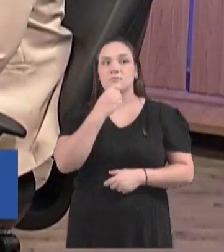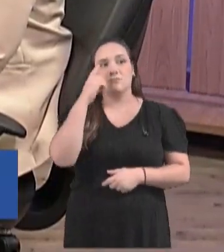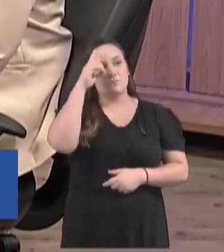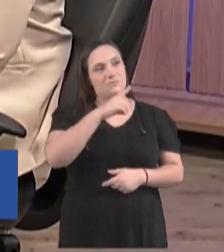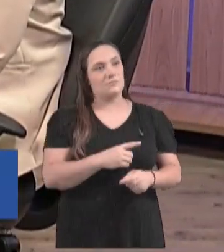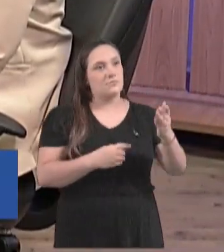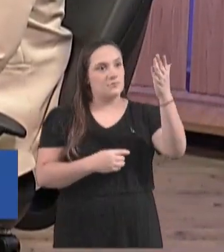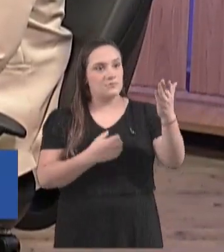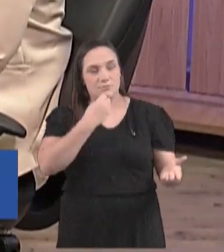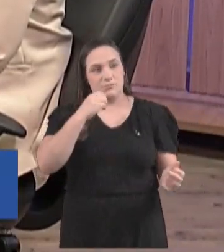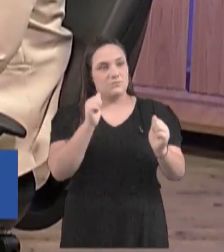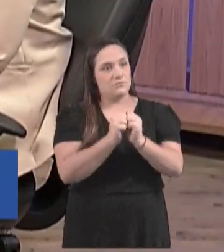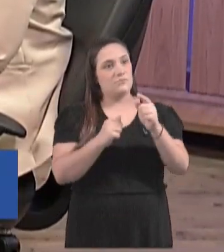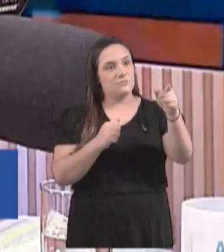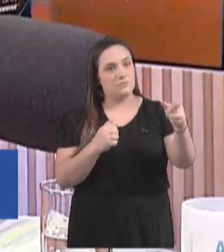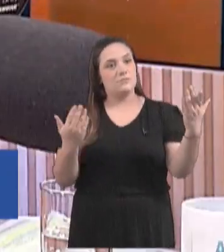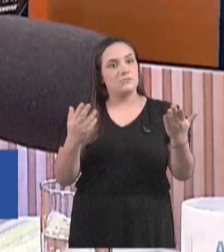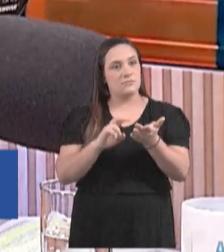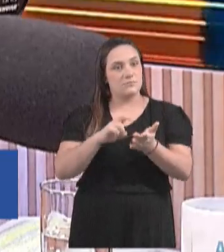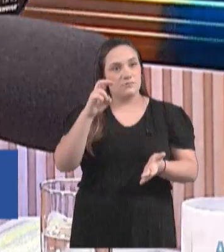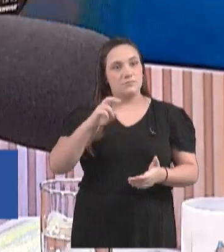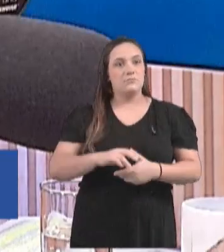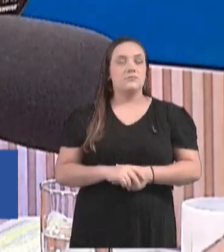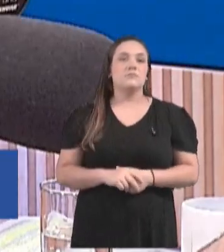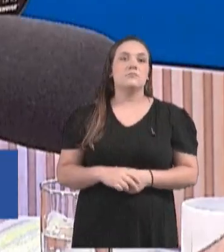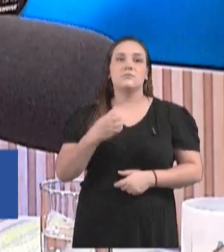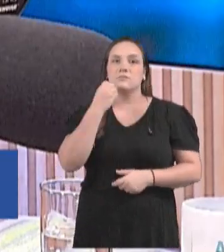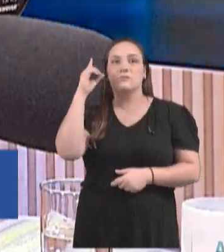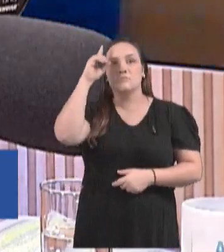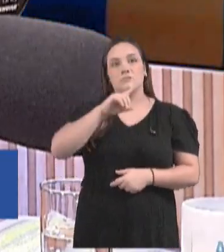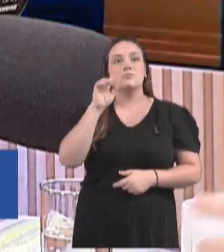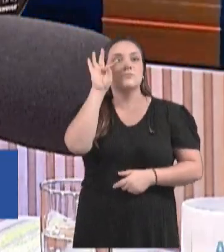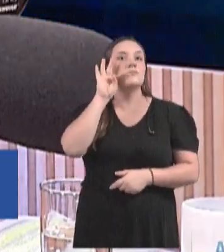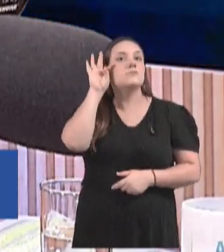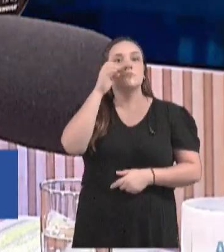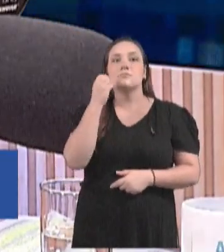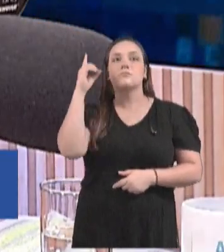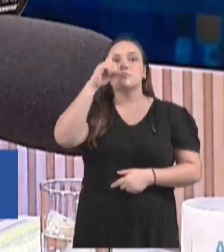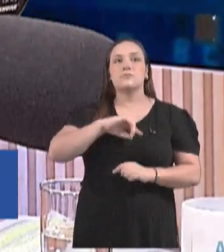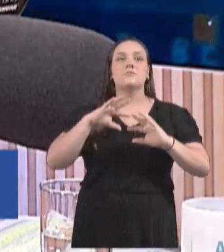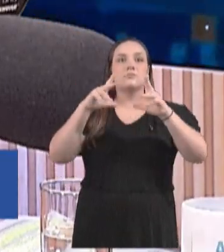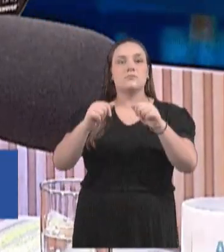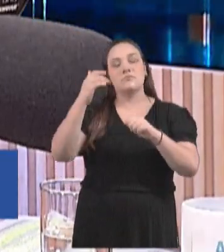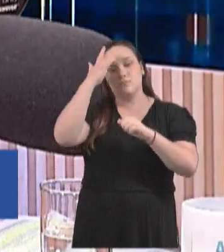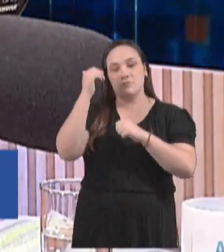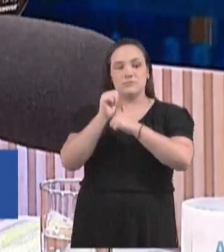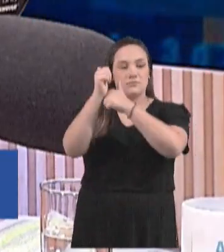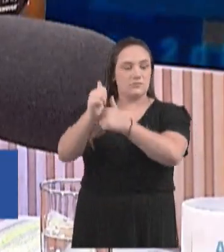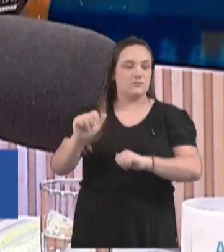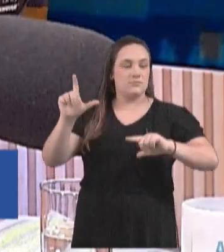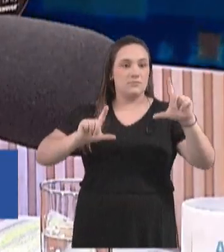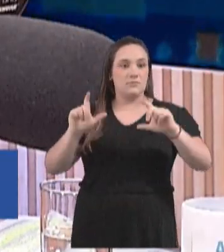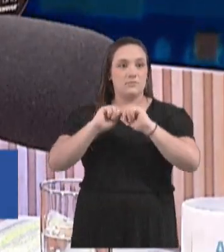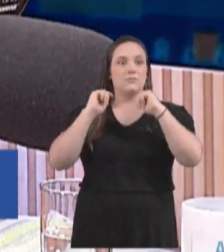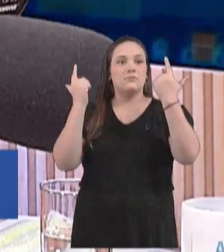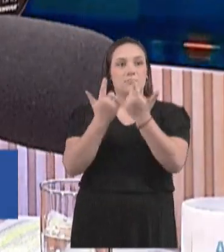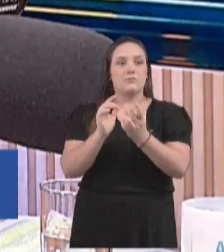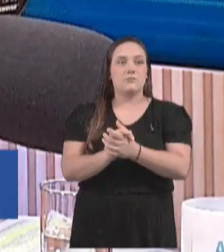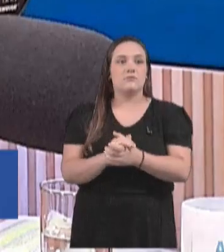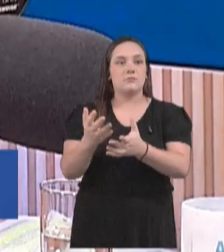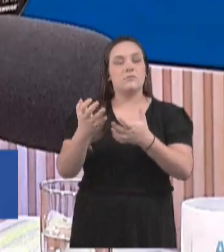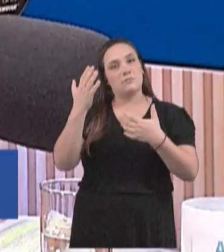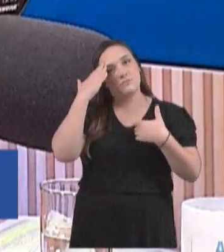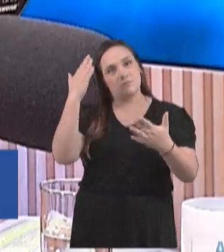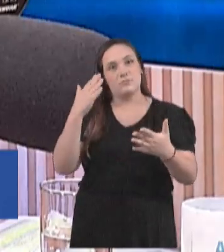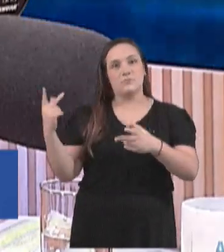dia para você, bom estar aqui com você nessa manhã. Bom dia, Tiago, e bom dia a todos que estão acompanhando a programação da TV Alemes. Muito obrigada